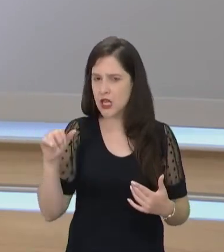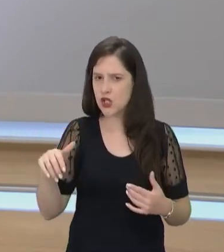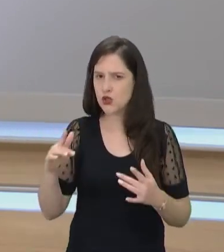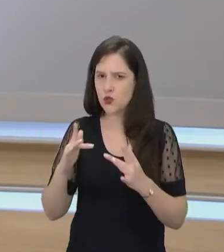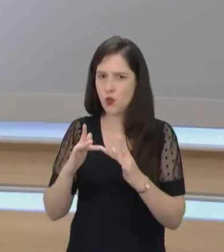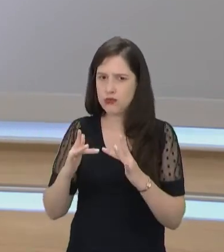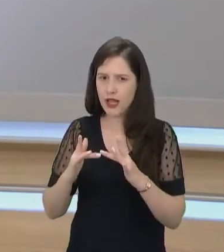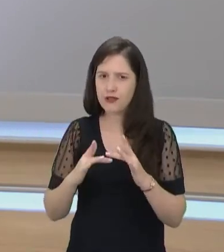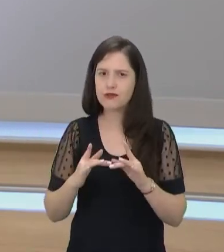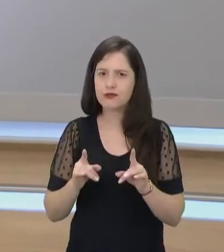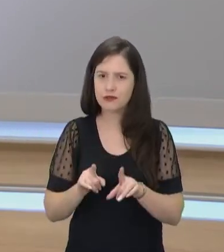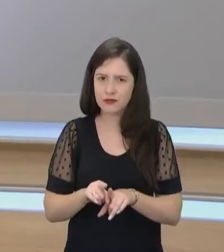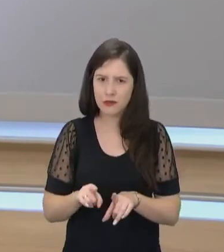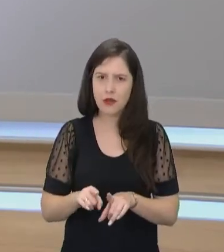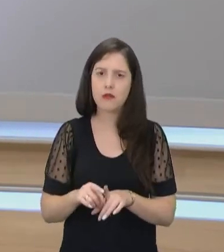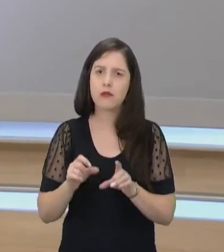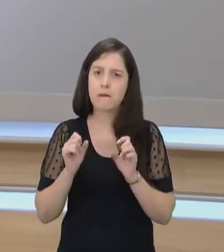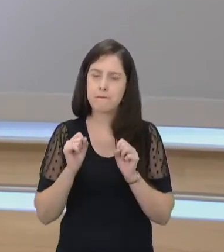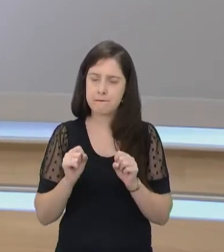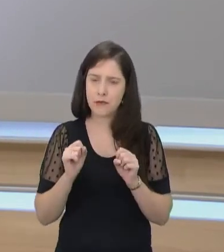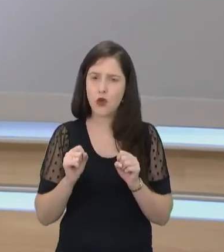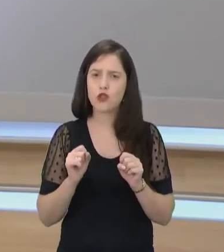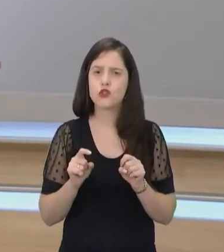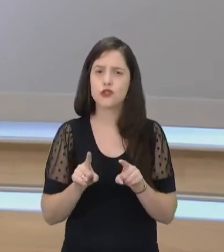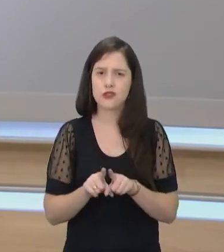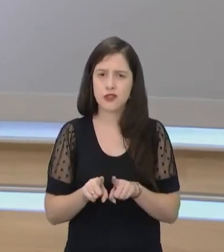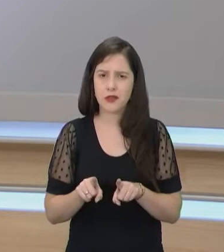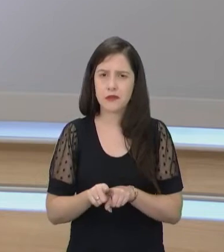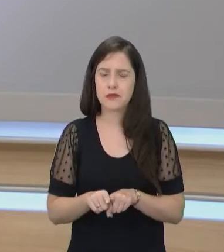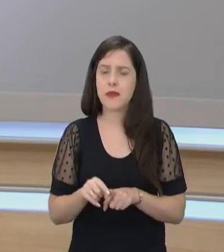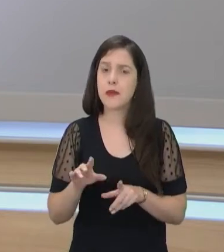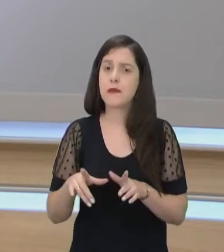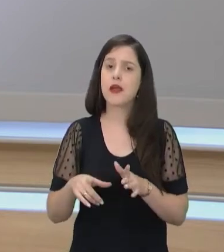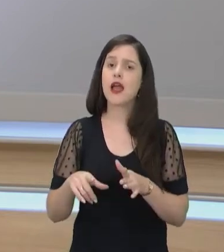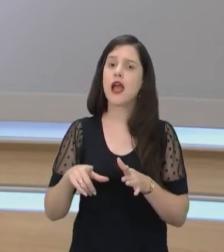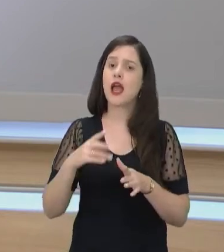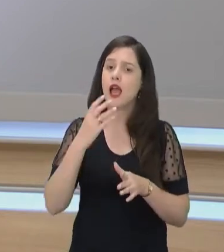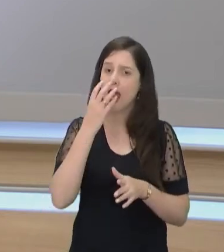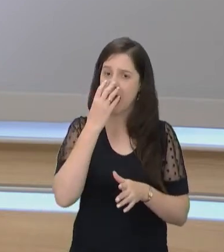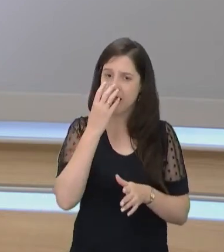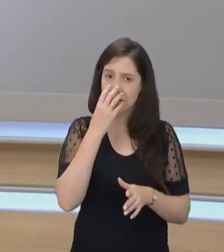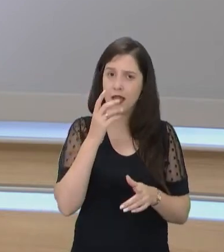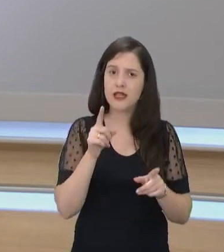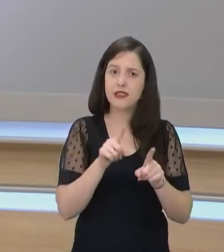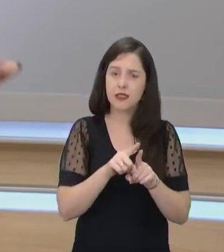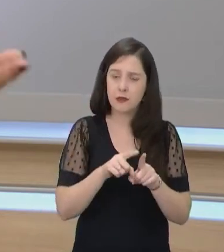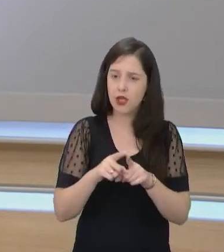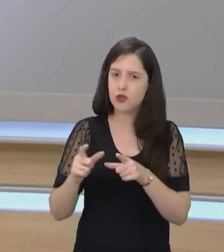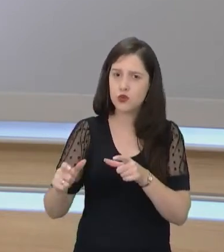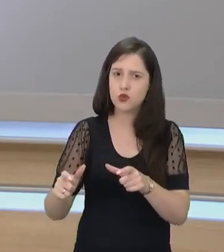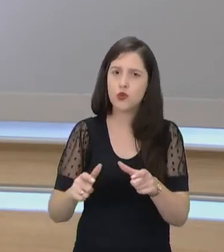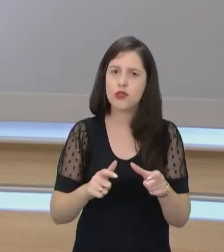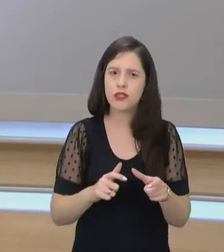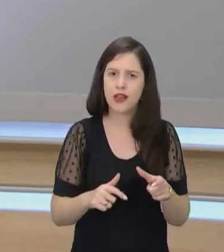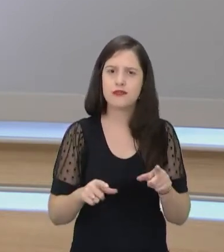lixo. E isso também pode estar matando esses animais, né, como a gente falou, do grave risco de